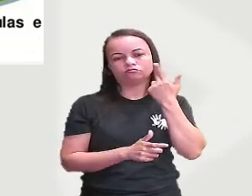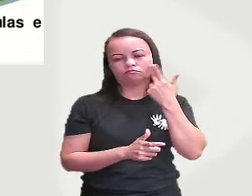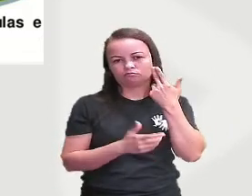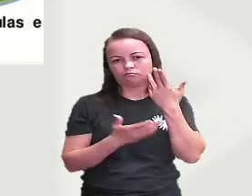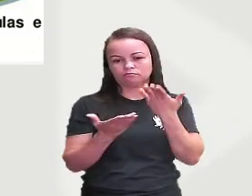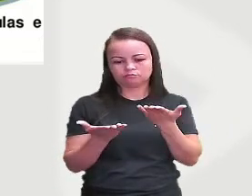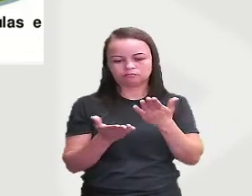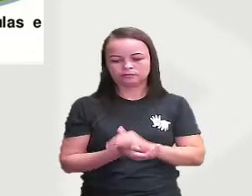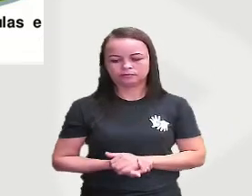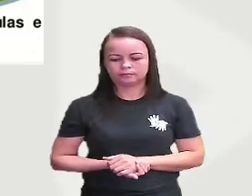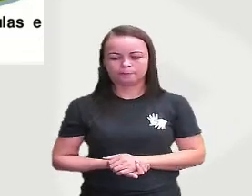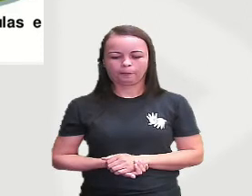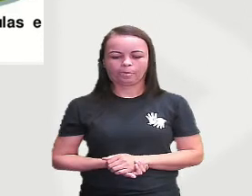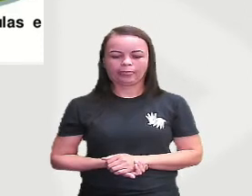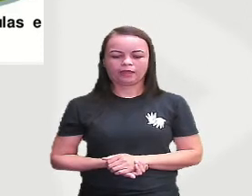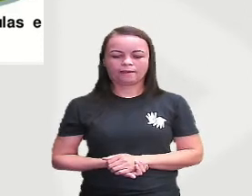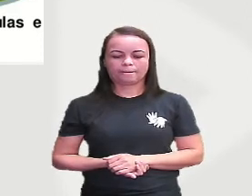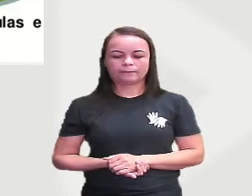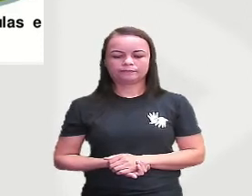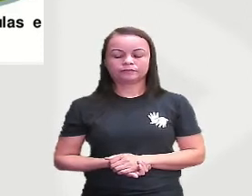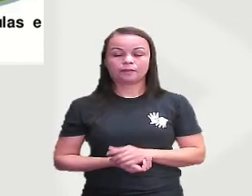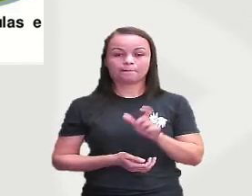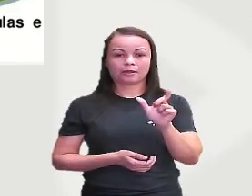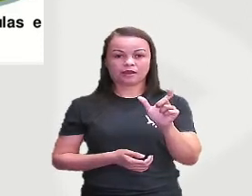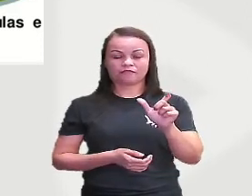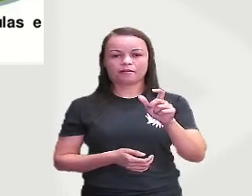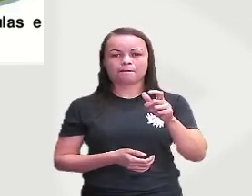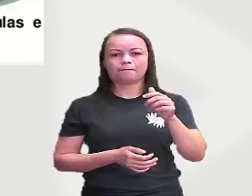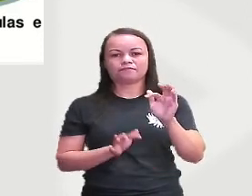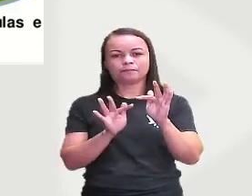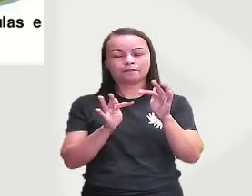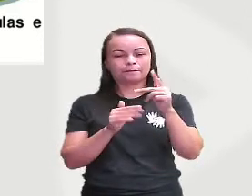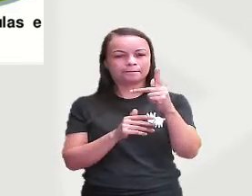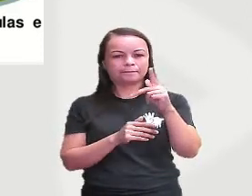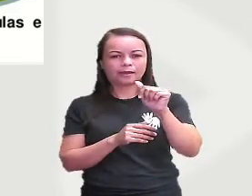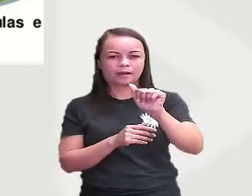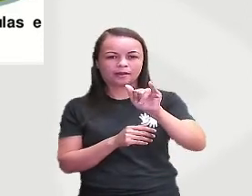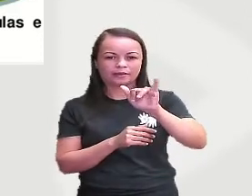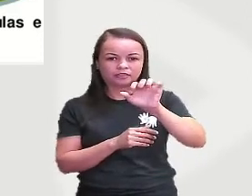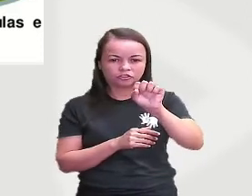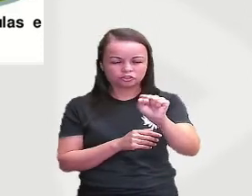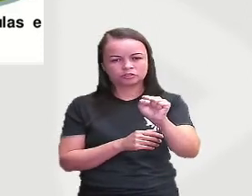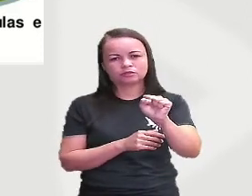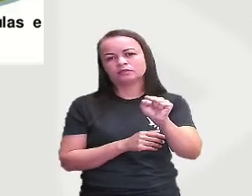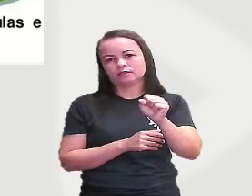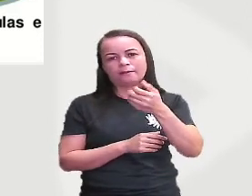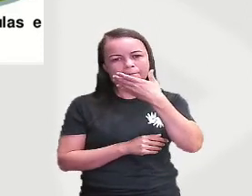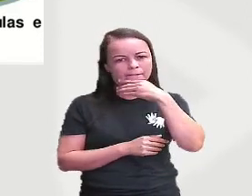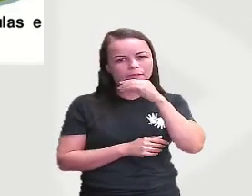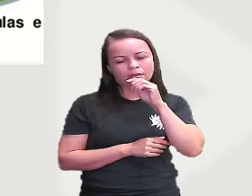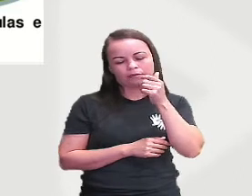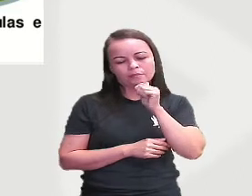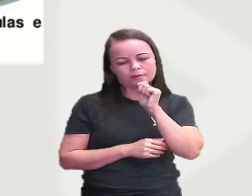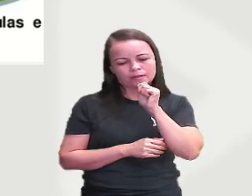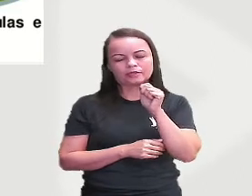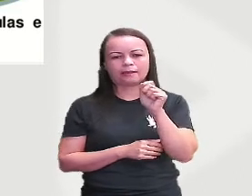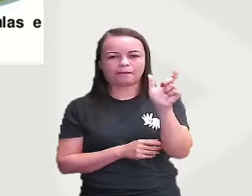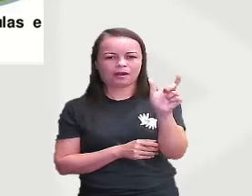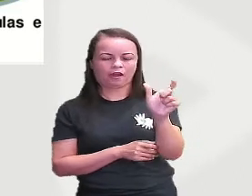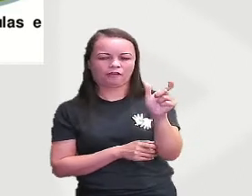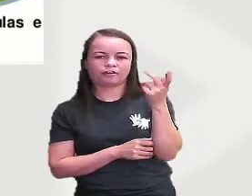na palavra pais, que também é um nome comum